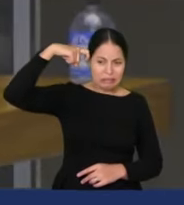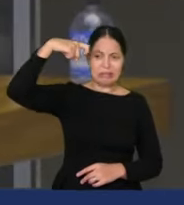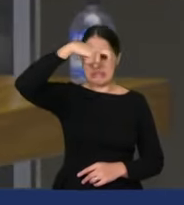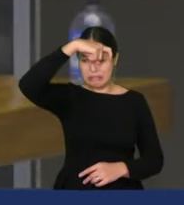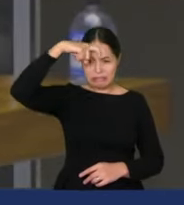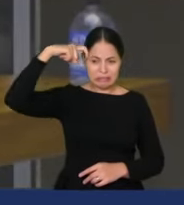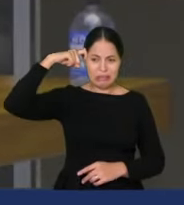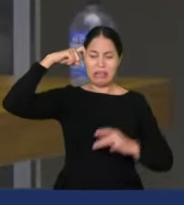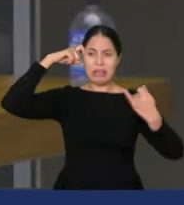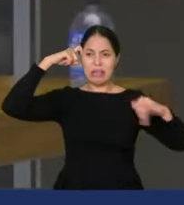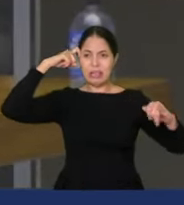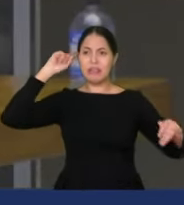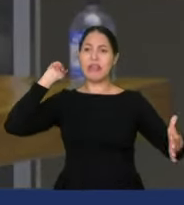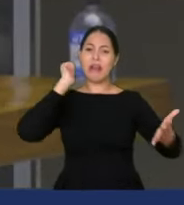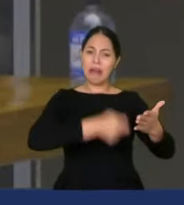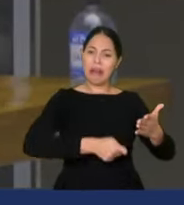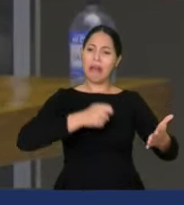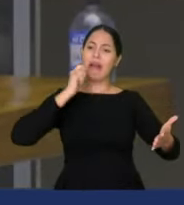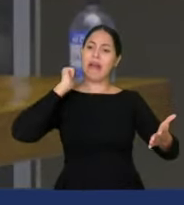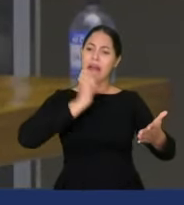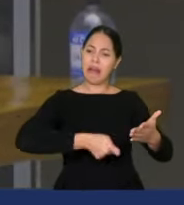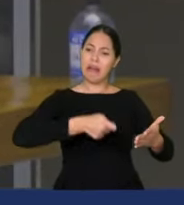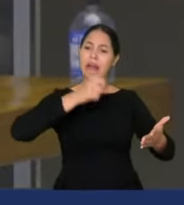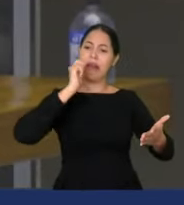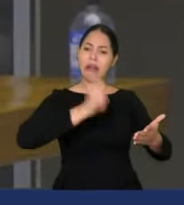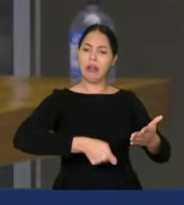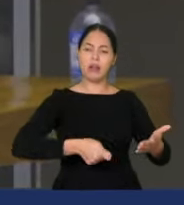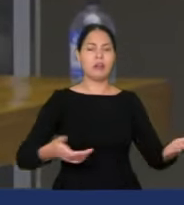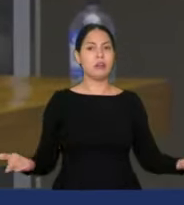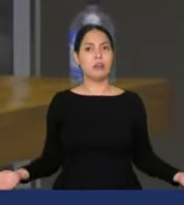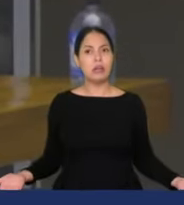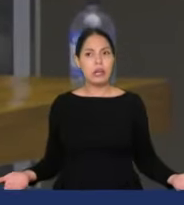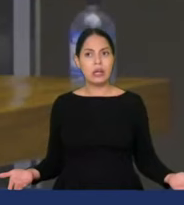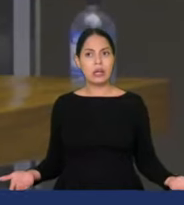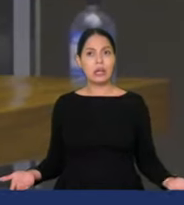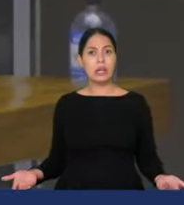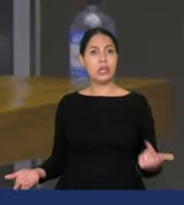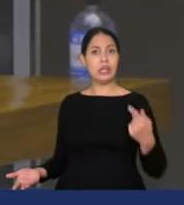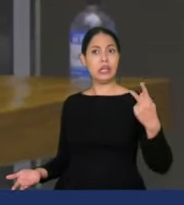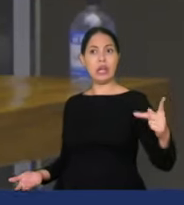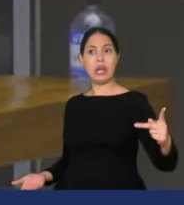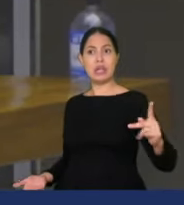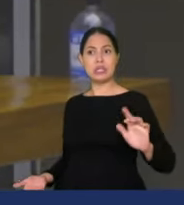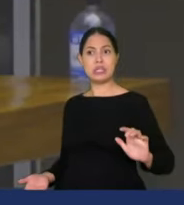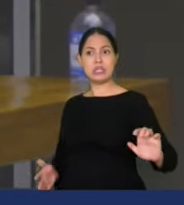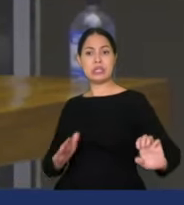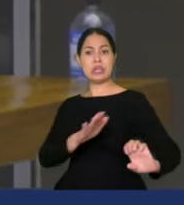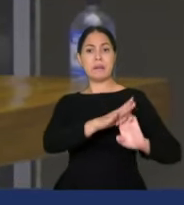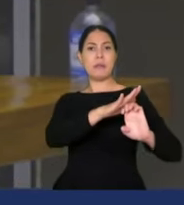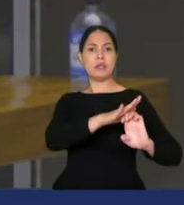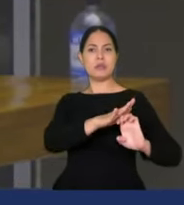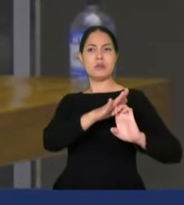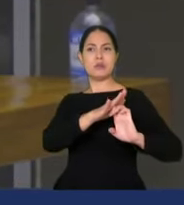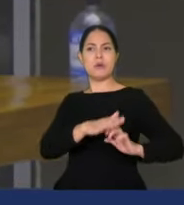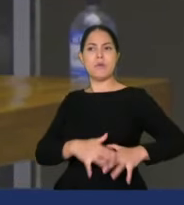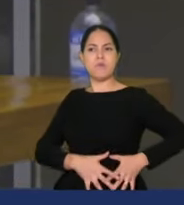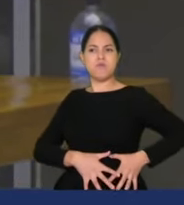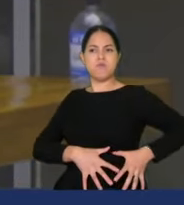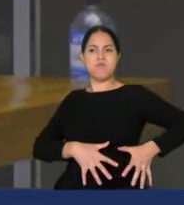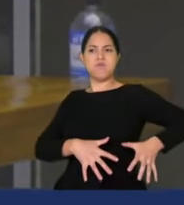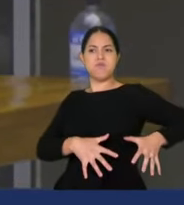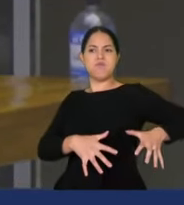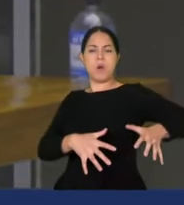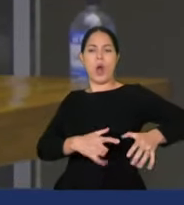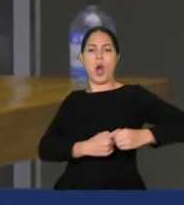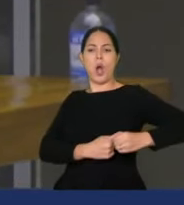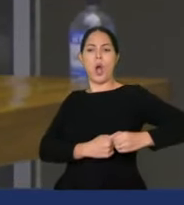alta e encher aí os bolsos dos que lucram com esse